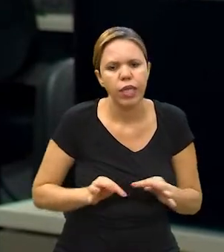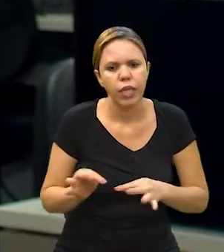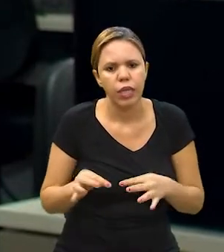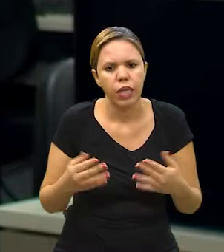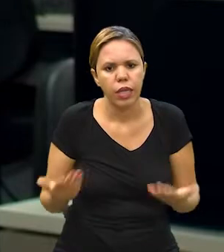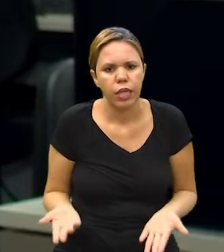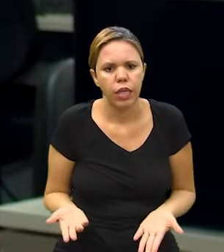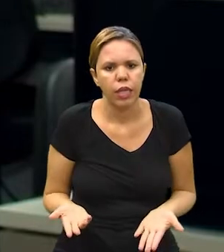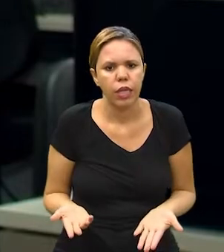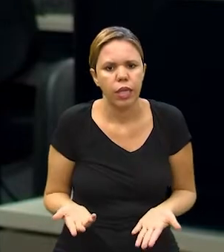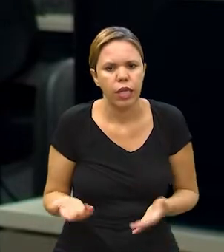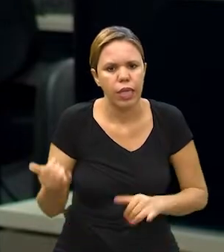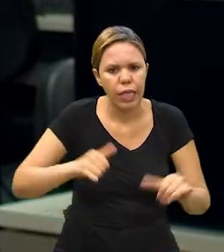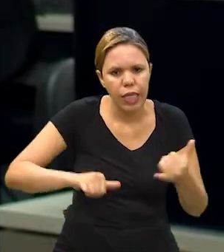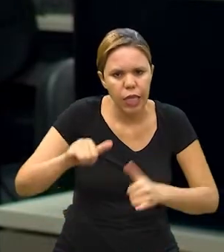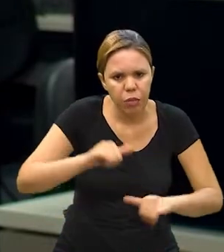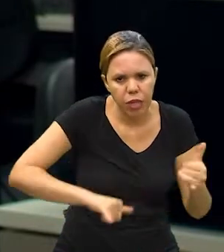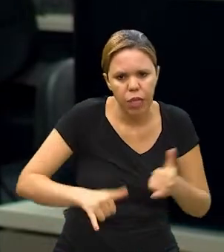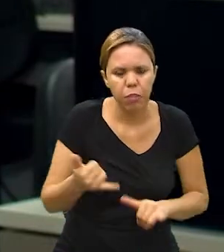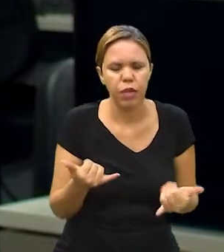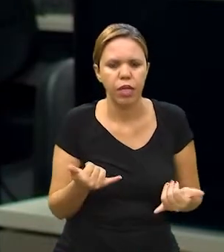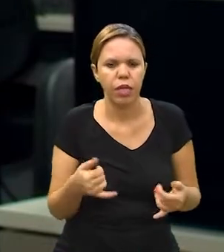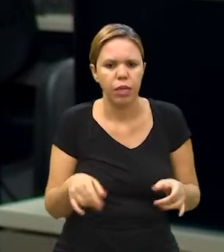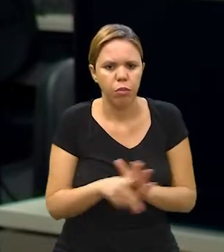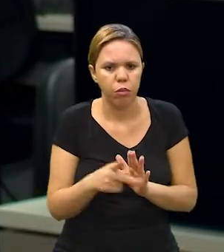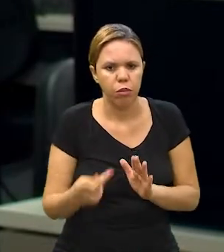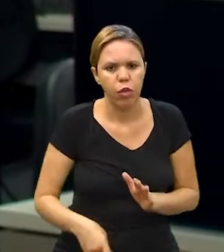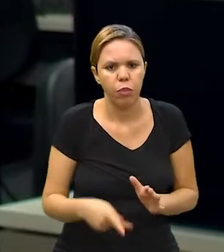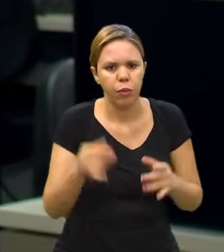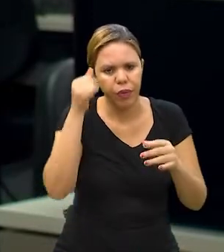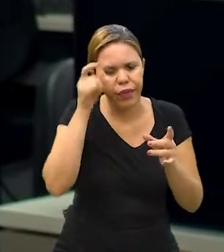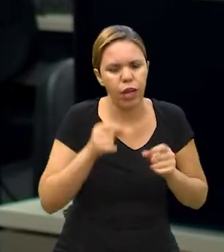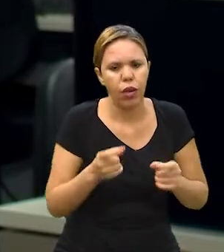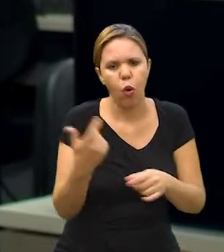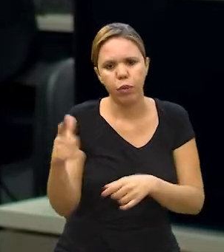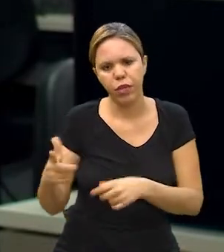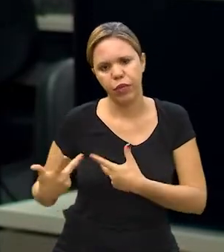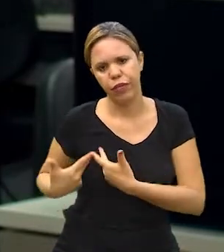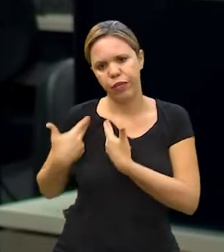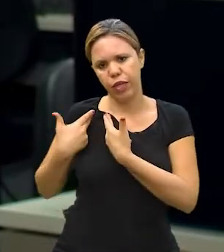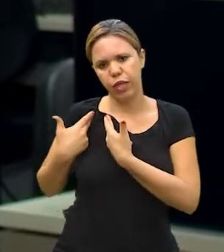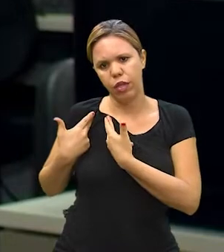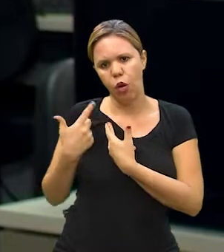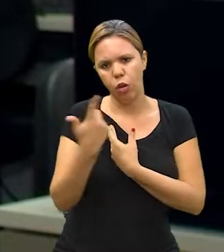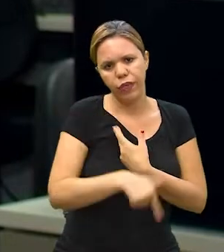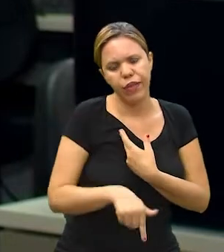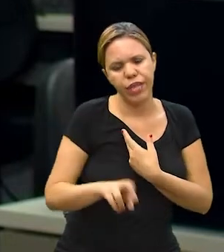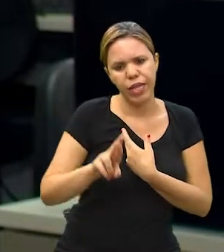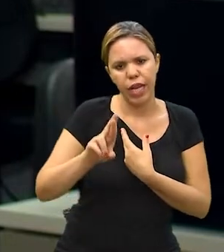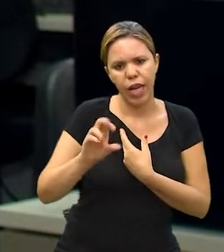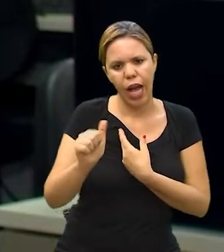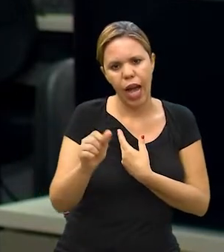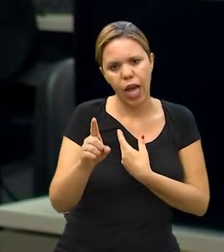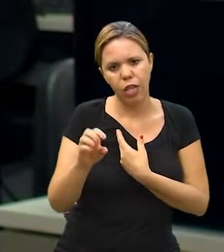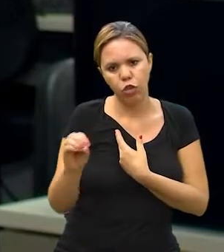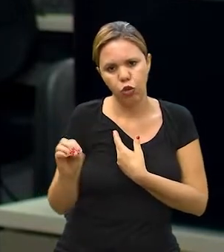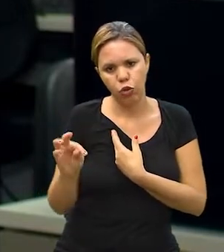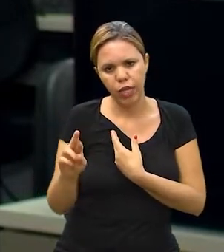de quimioterapia inicialmente, a outra vai ser submetida a uma cirurgia, o outro vai fazer uma radioterapia, né? E o fato é